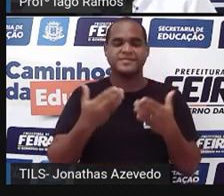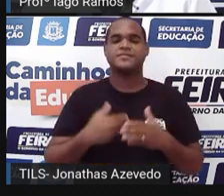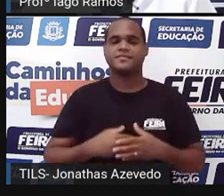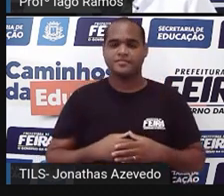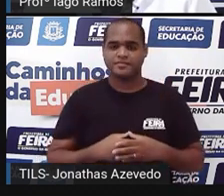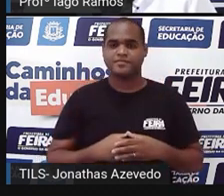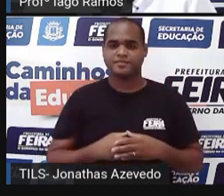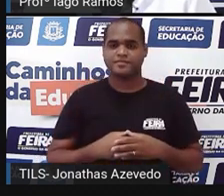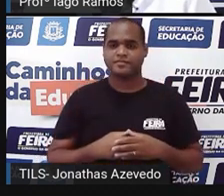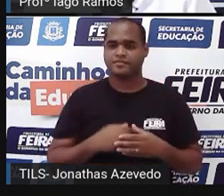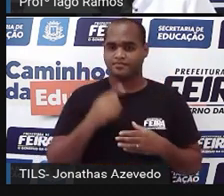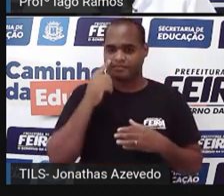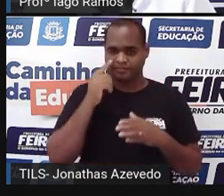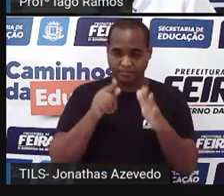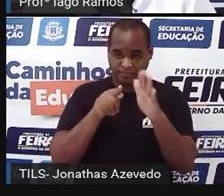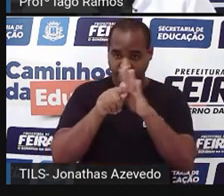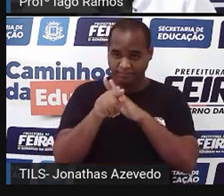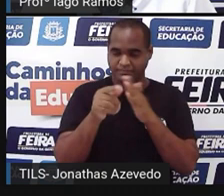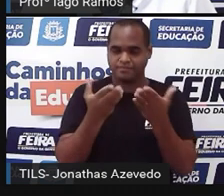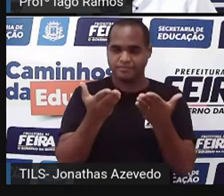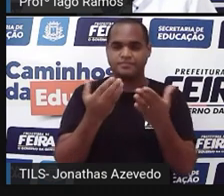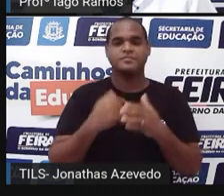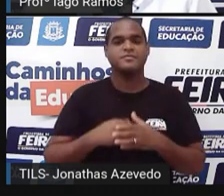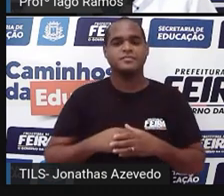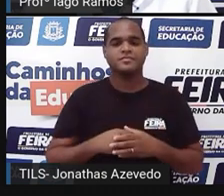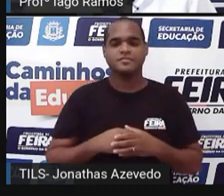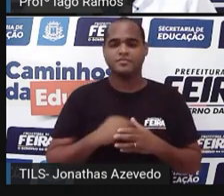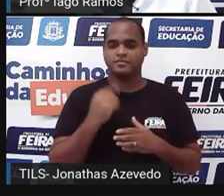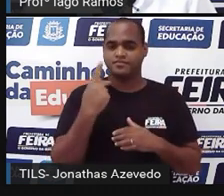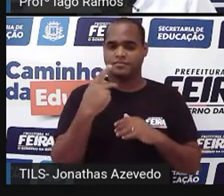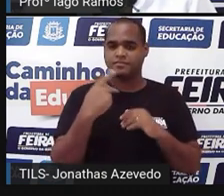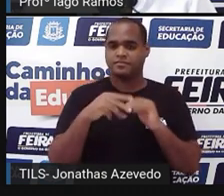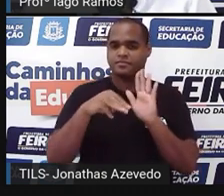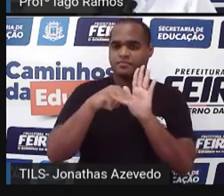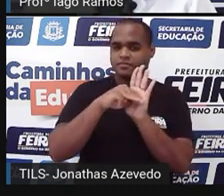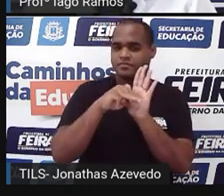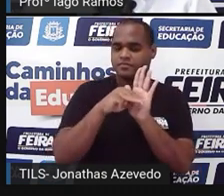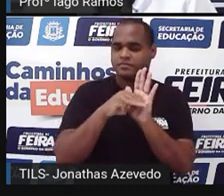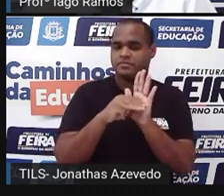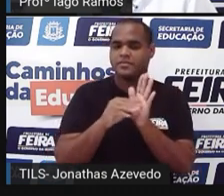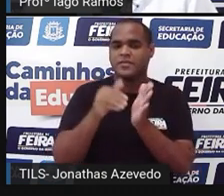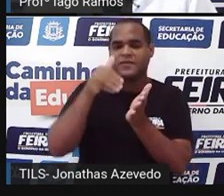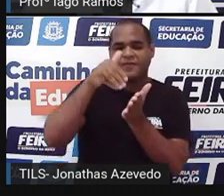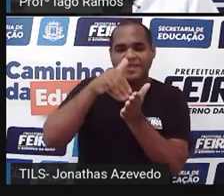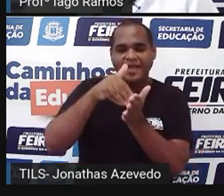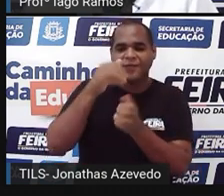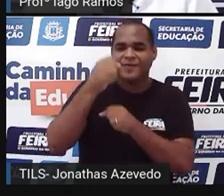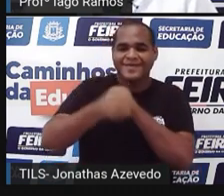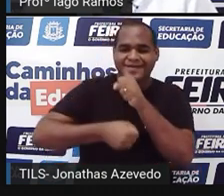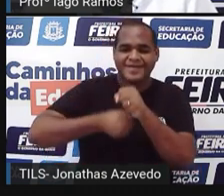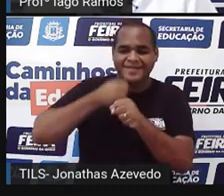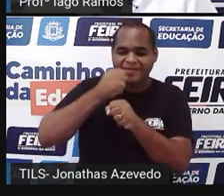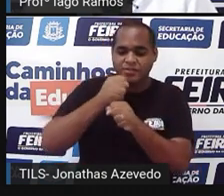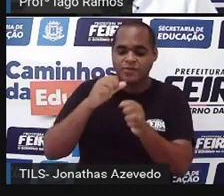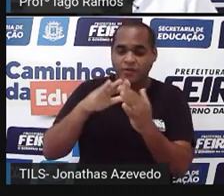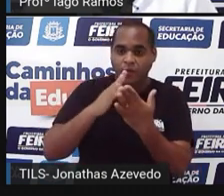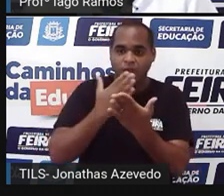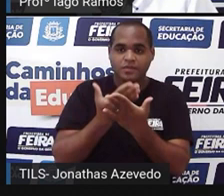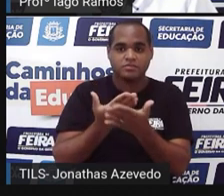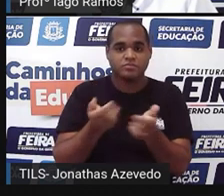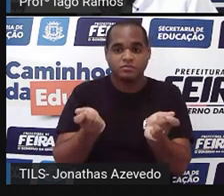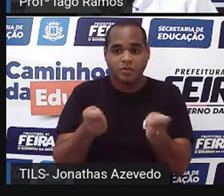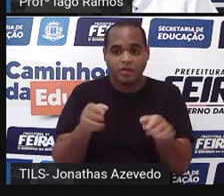e ali tem uma pergunta olha só Qual é a sua média ao final do ano